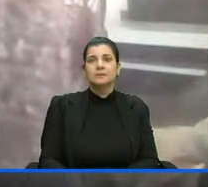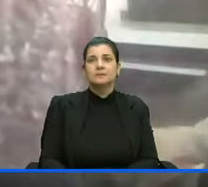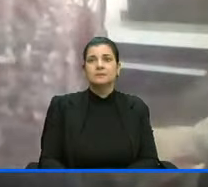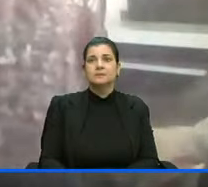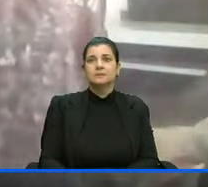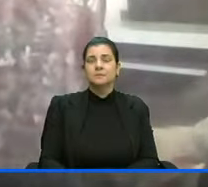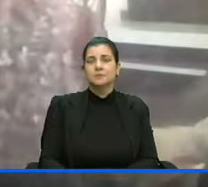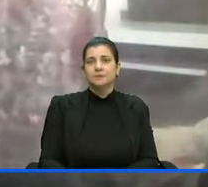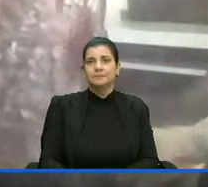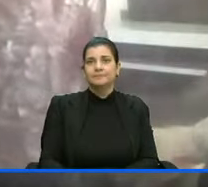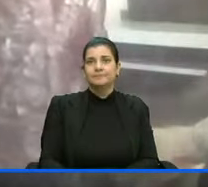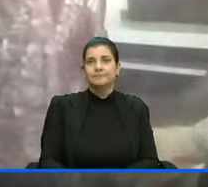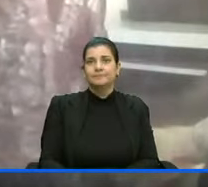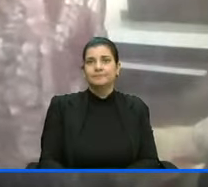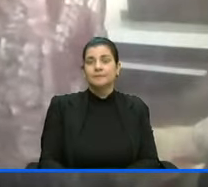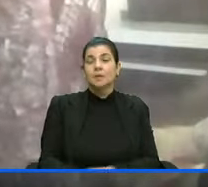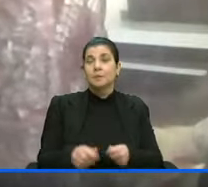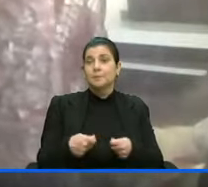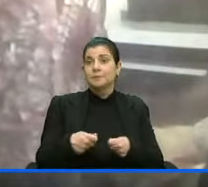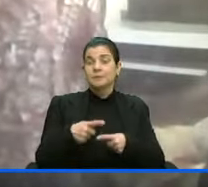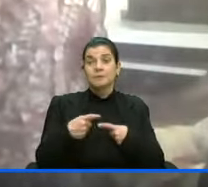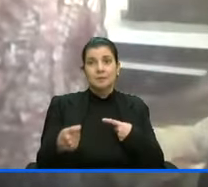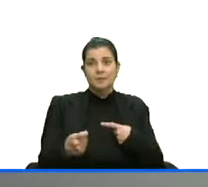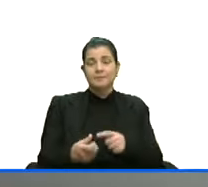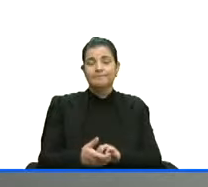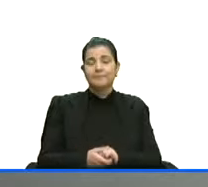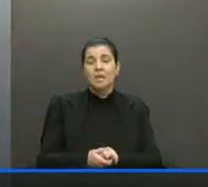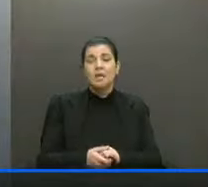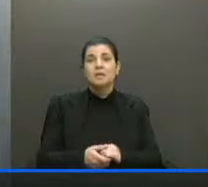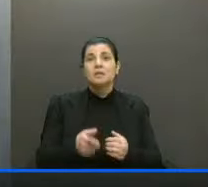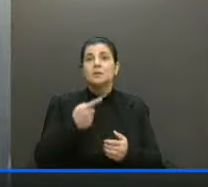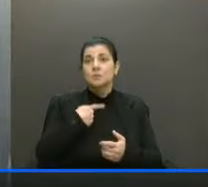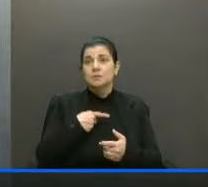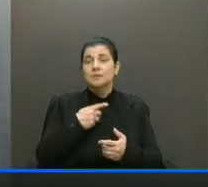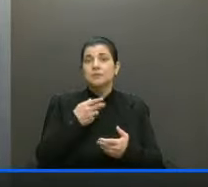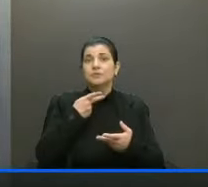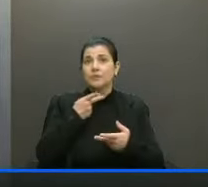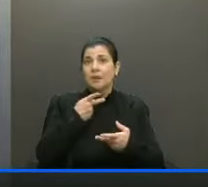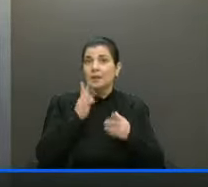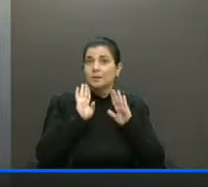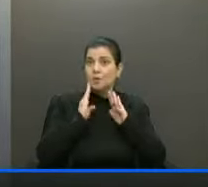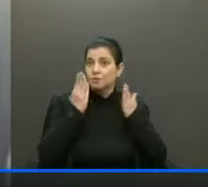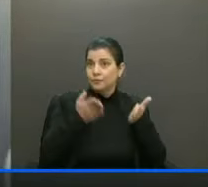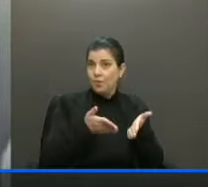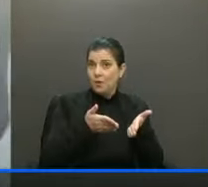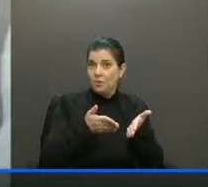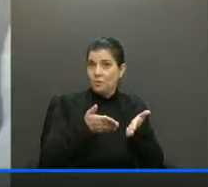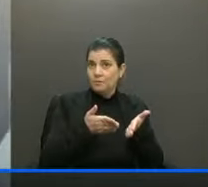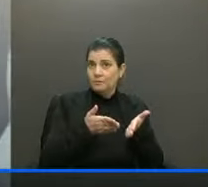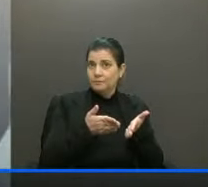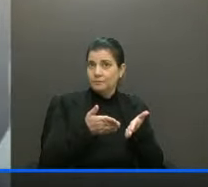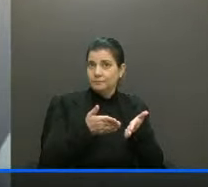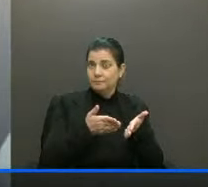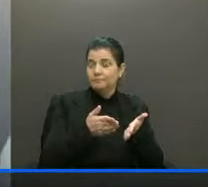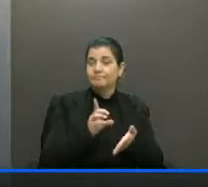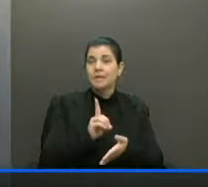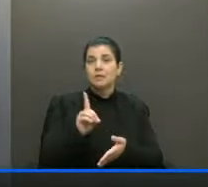né, de colocar para vocês que o nosso foco, e isso a doutora Aline da